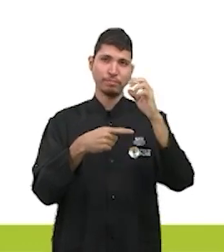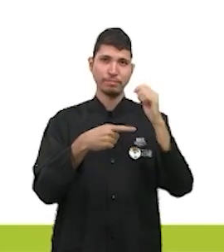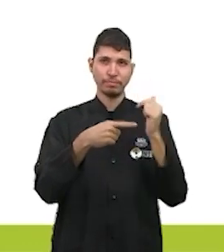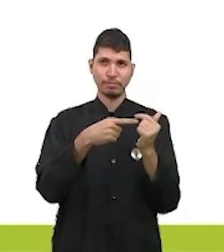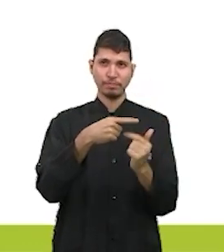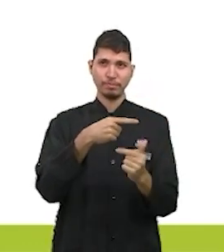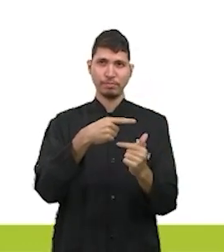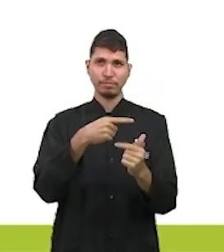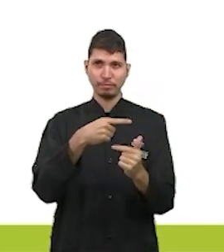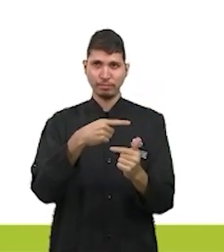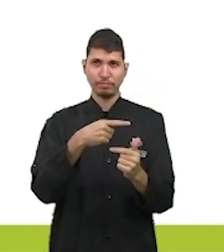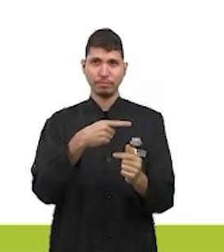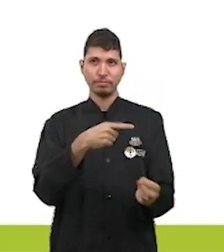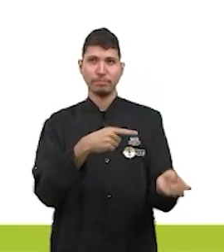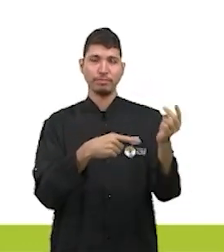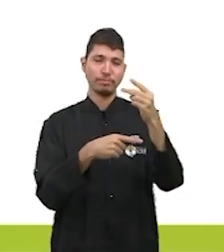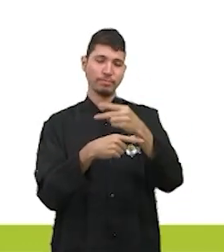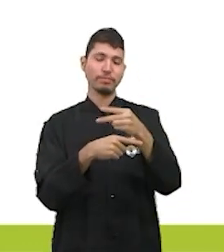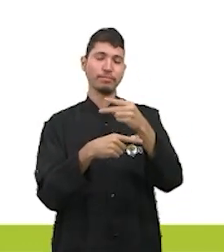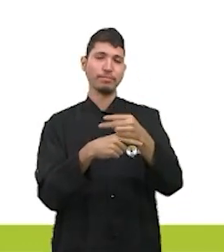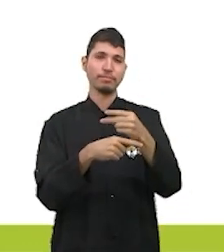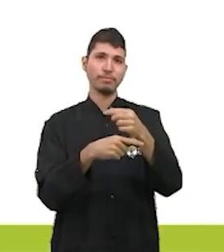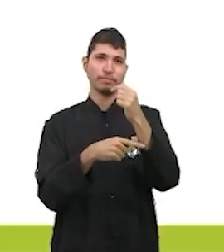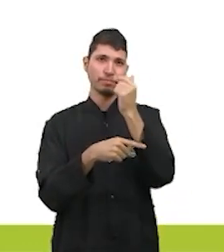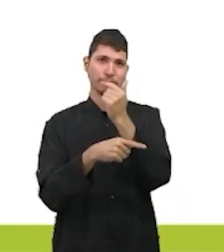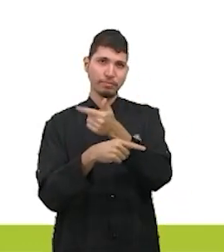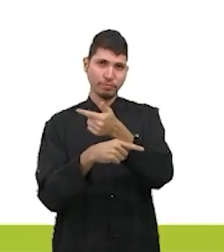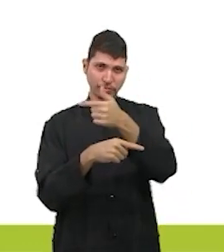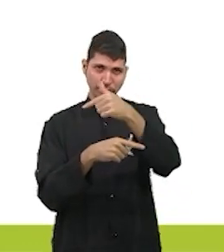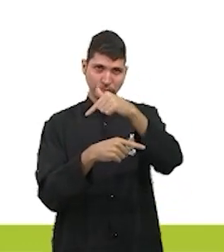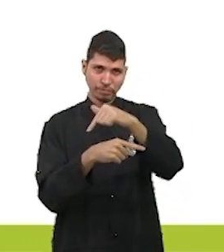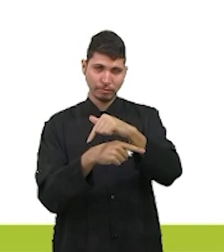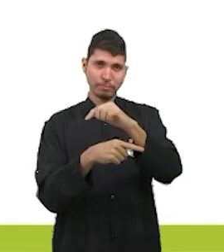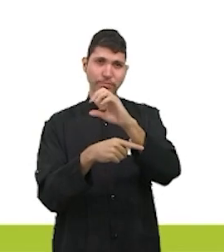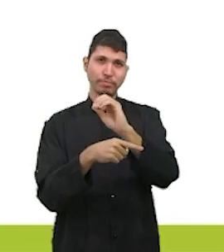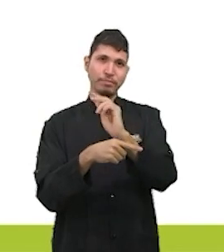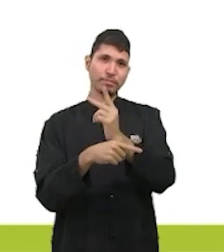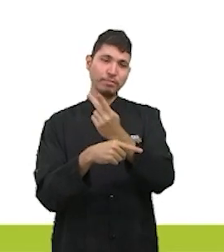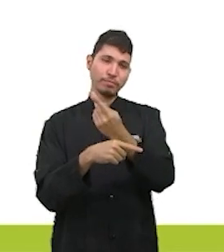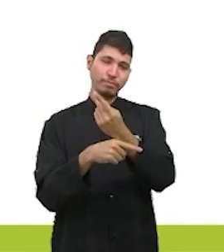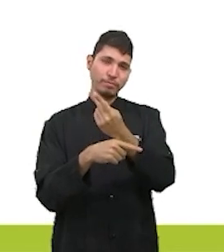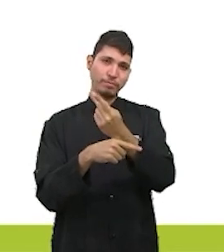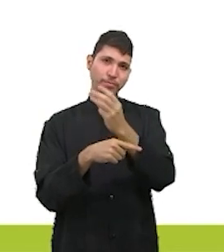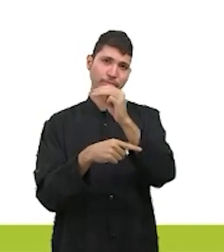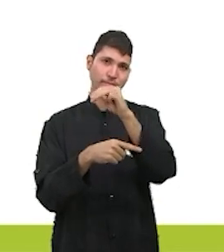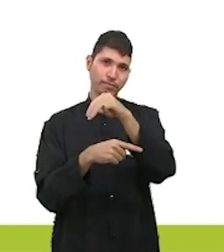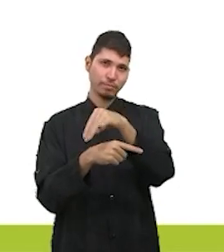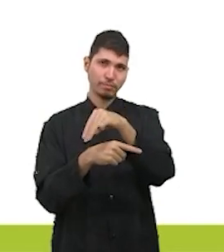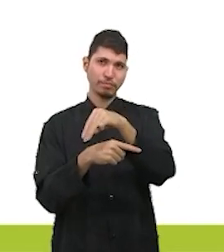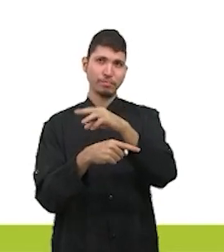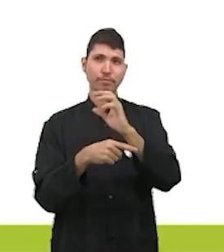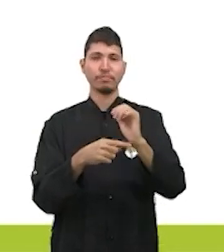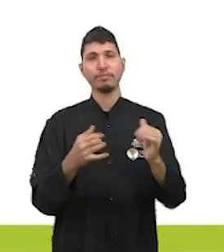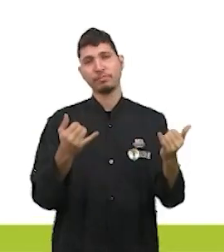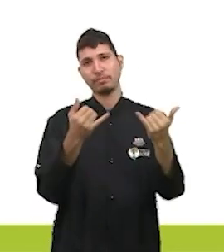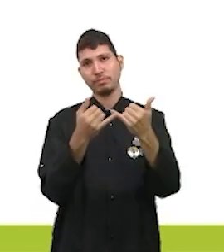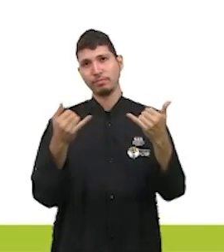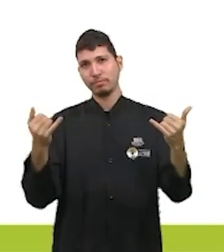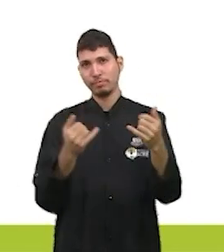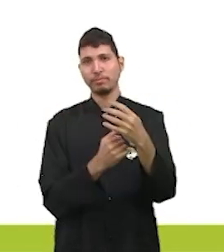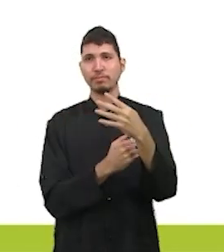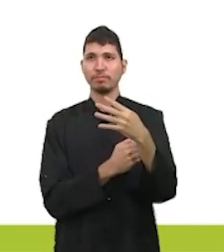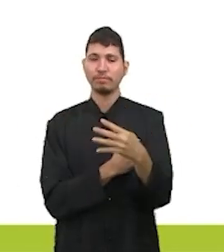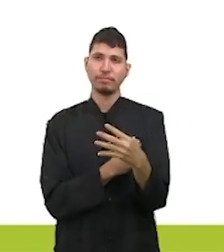54 dividido para 2, que é igual a 27 ohms. E o fio 4, por